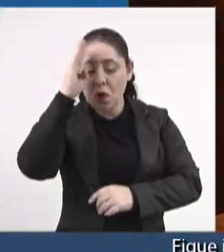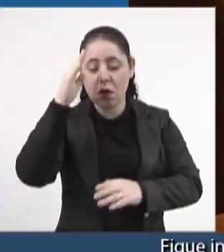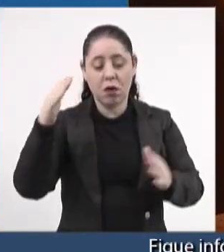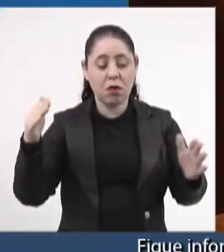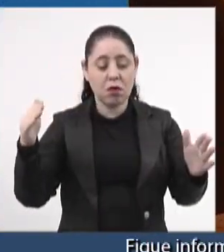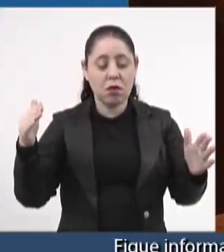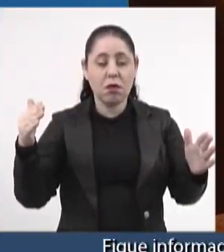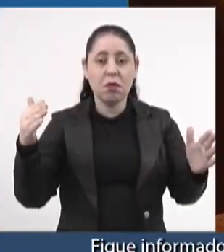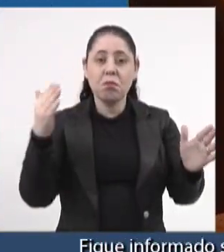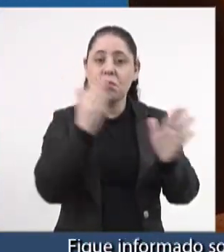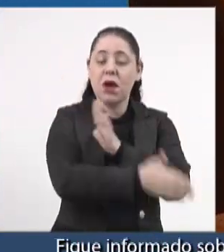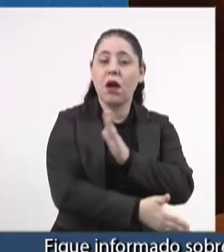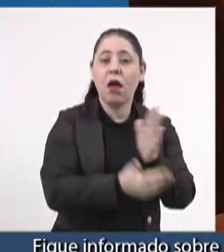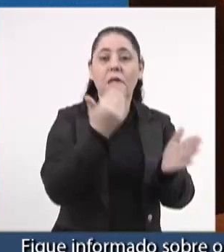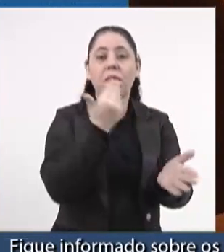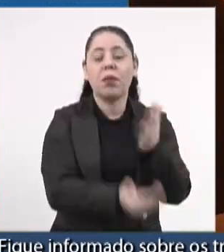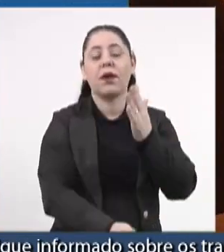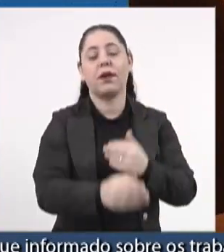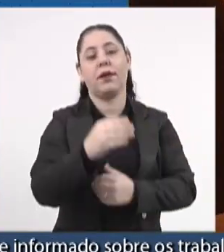decreto,